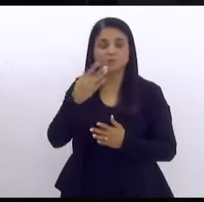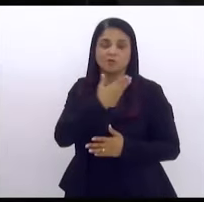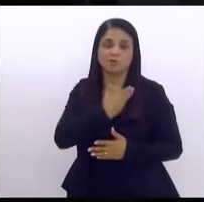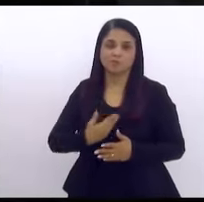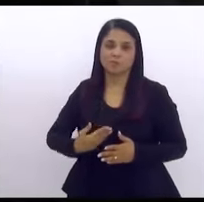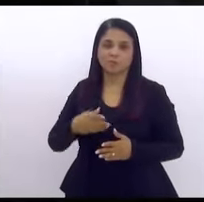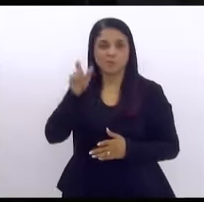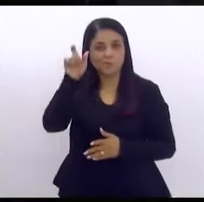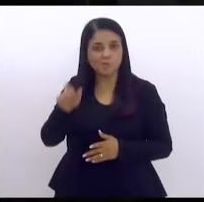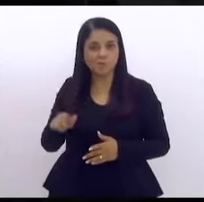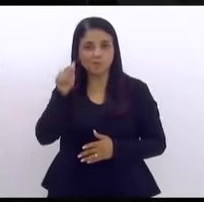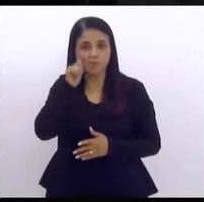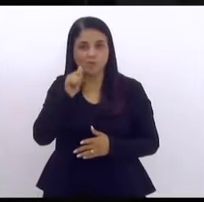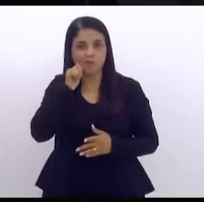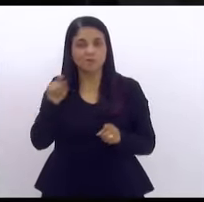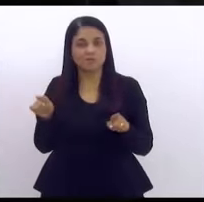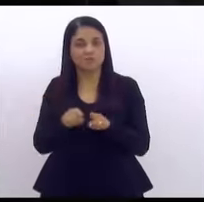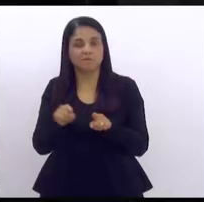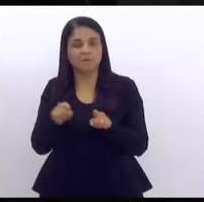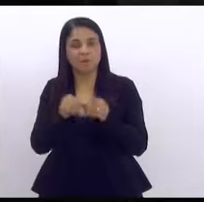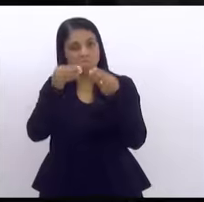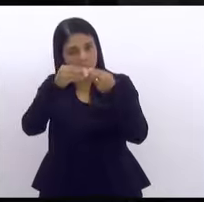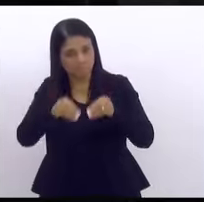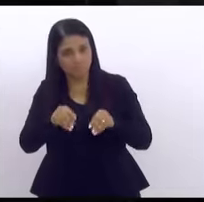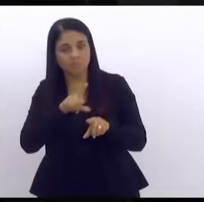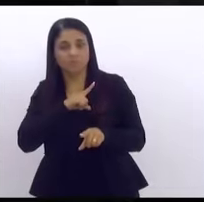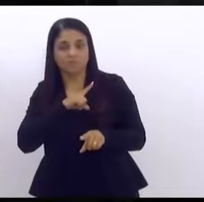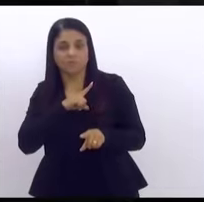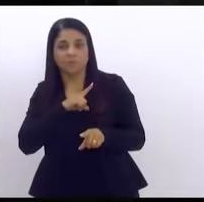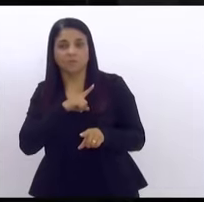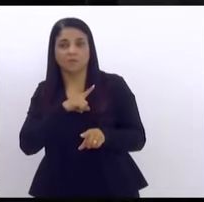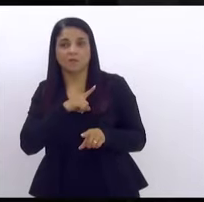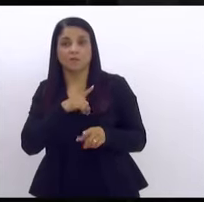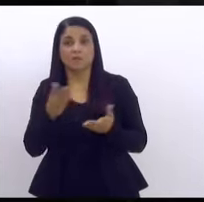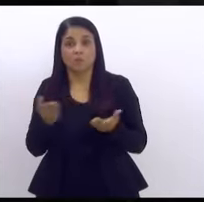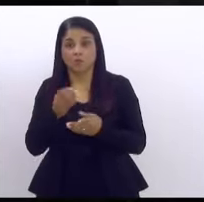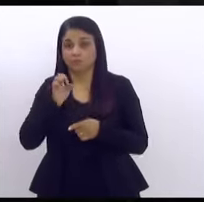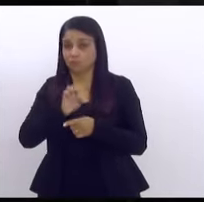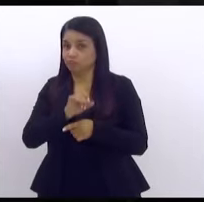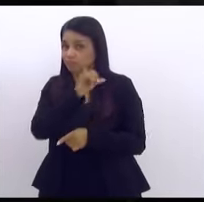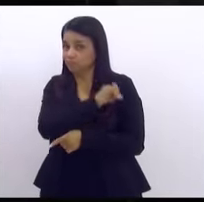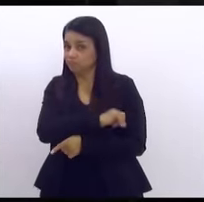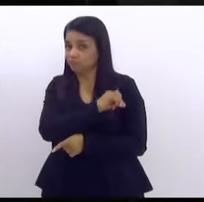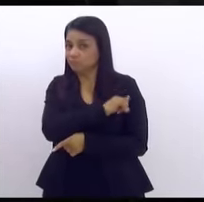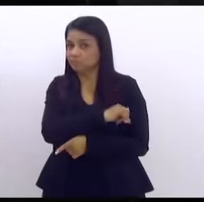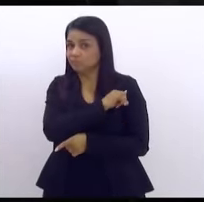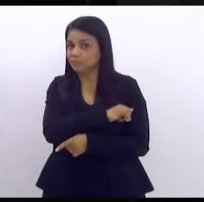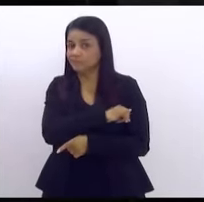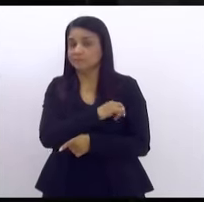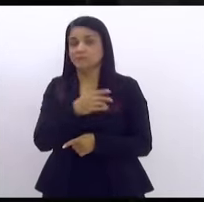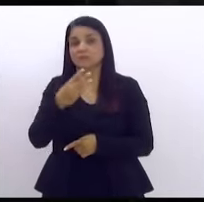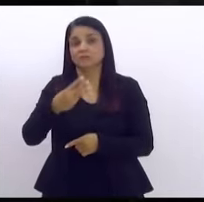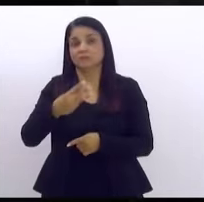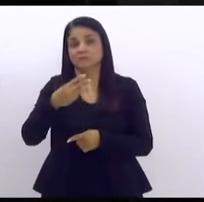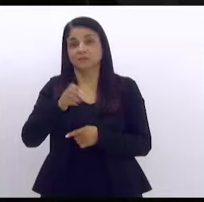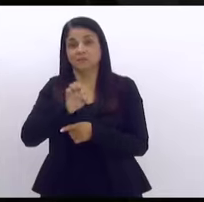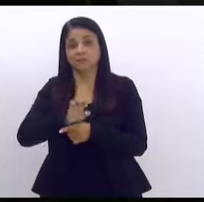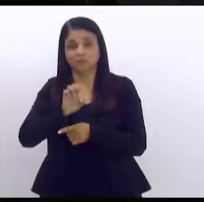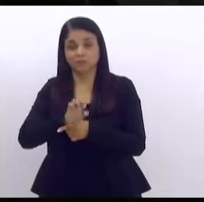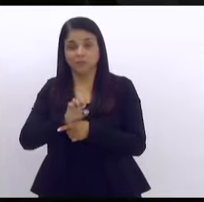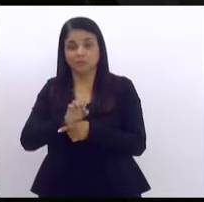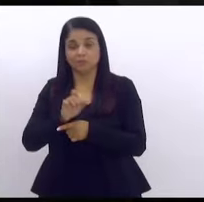será impactada. Nós vemos hoje o Rio de Janeiro aí, é o terceiro estado com maior número